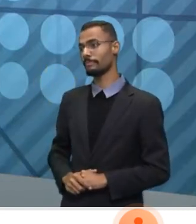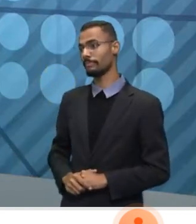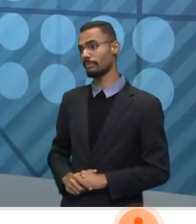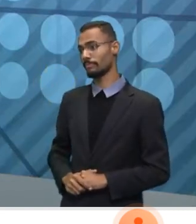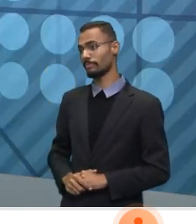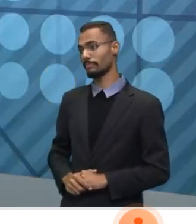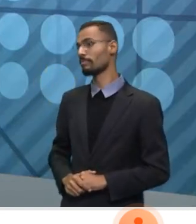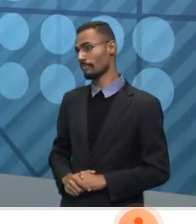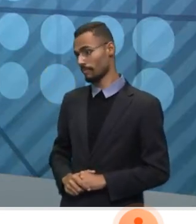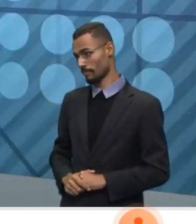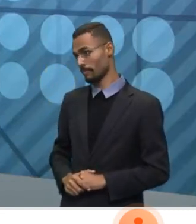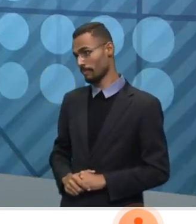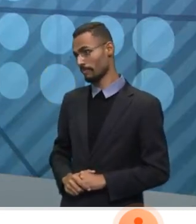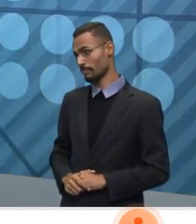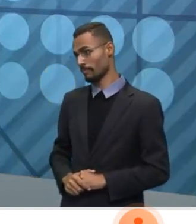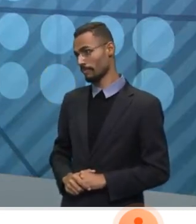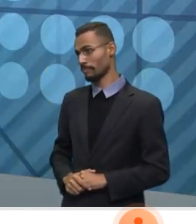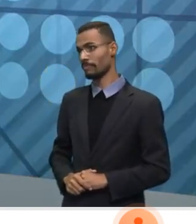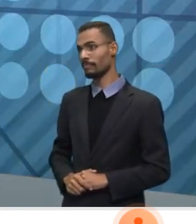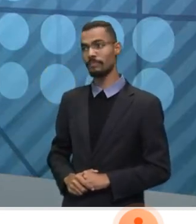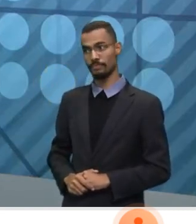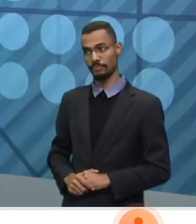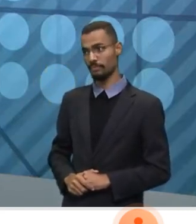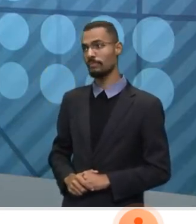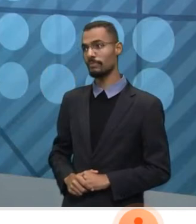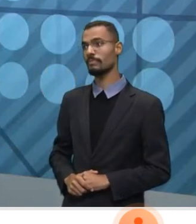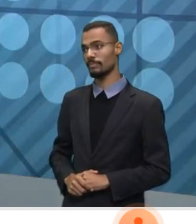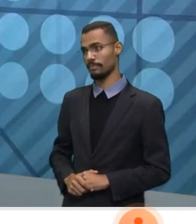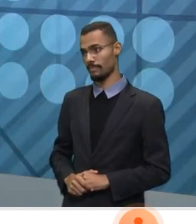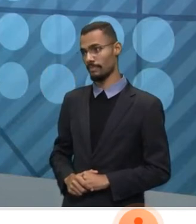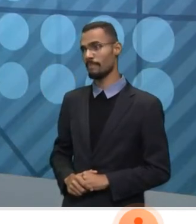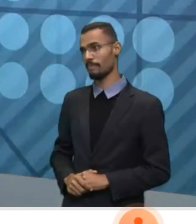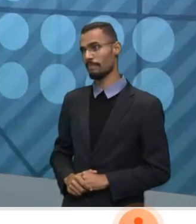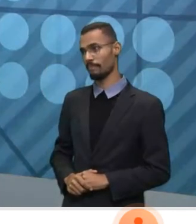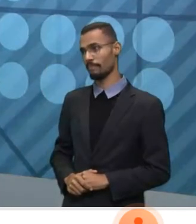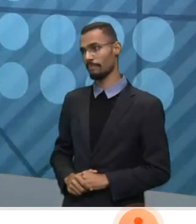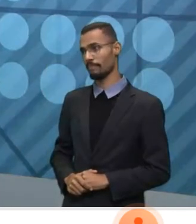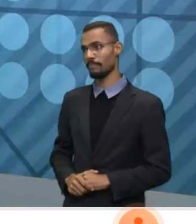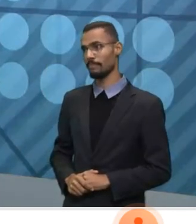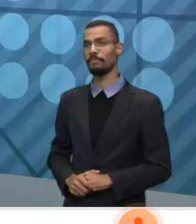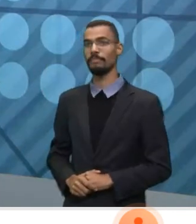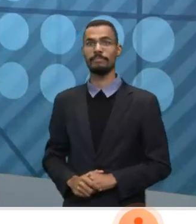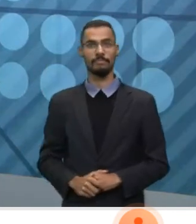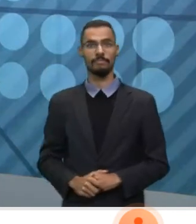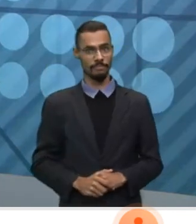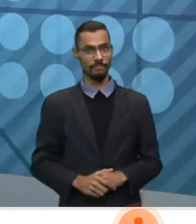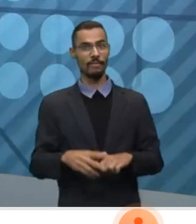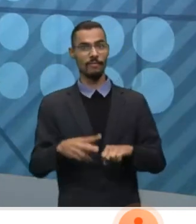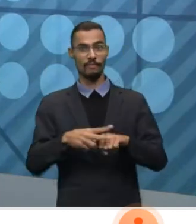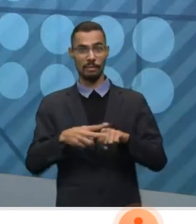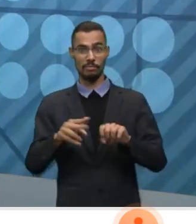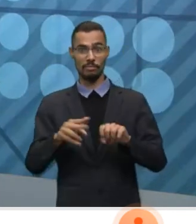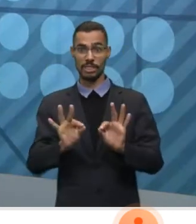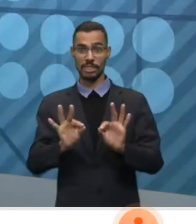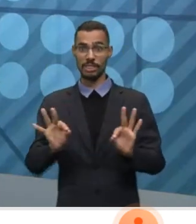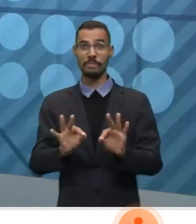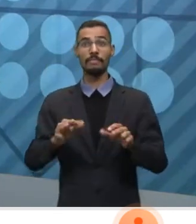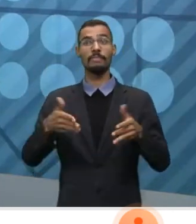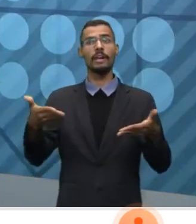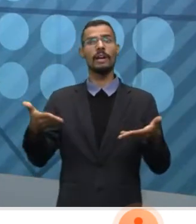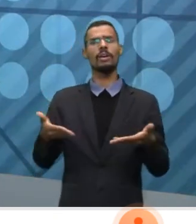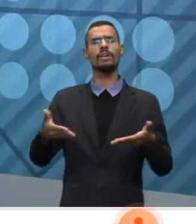como, você come, eles comem, tá? Verbo simples. Agora,